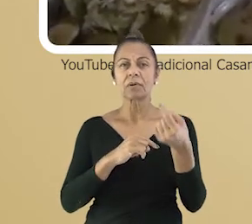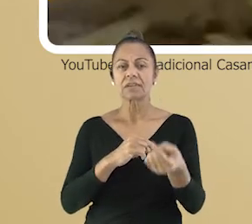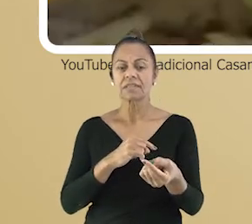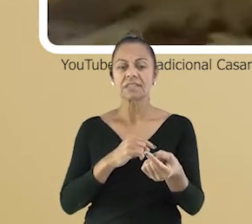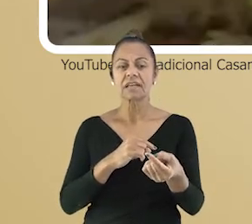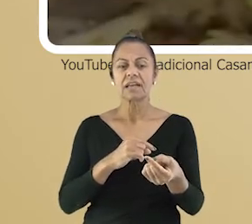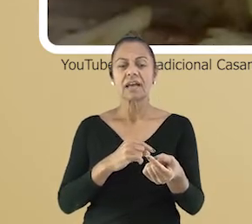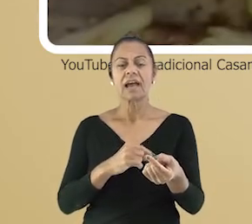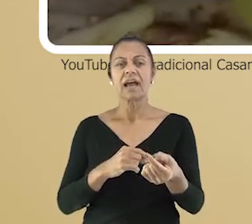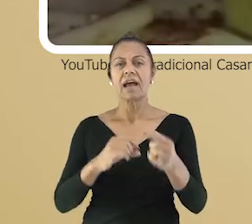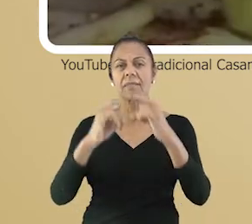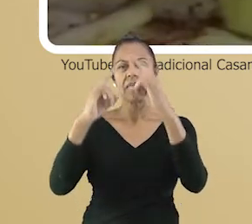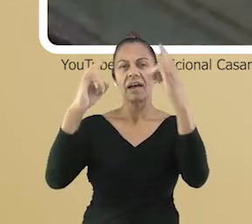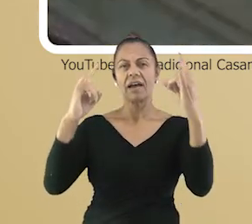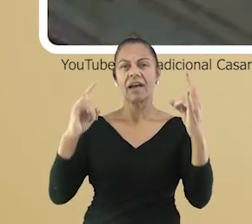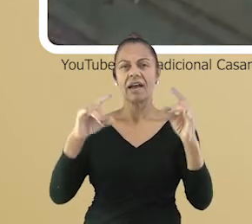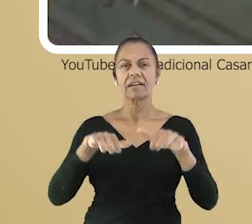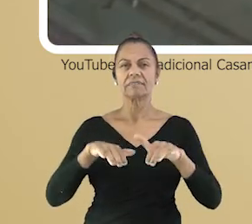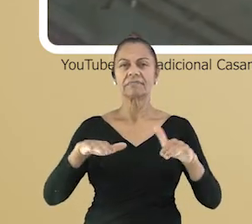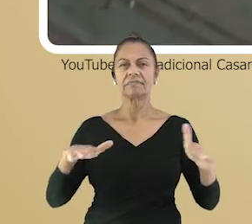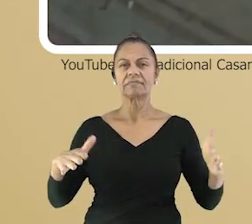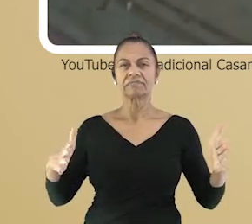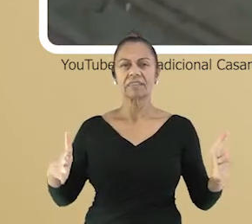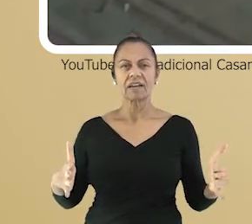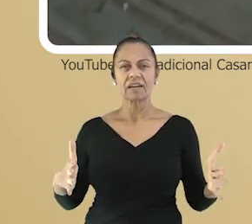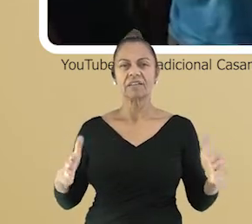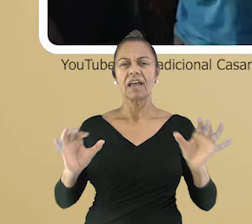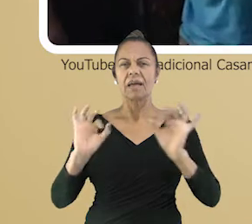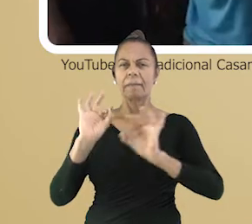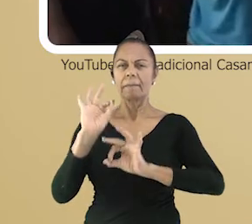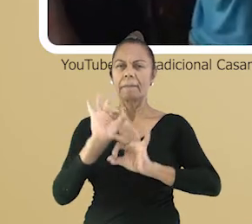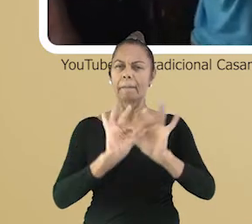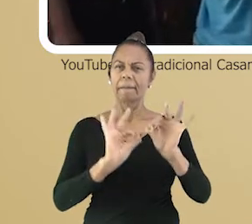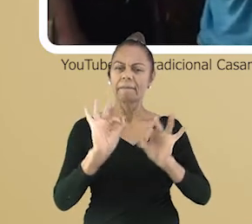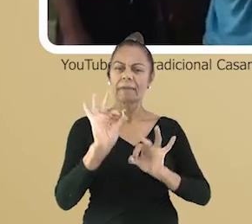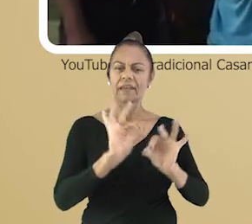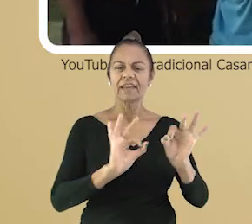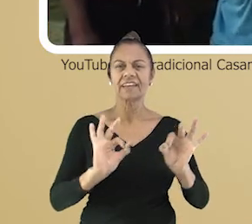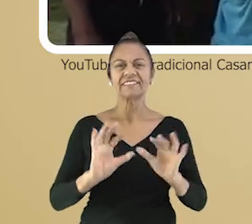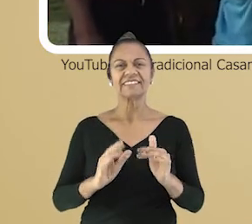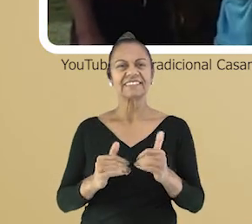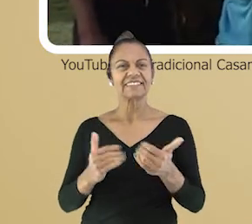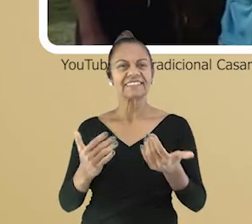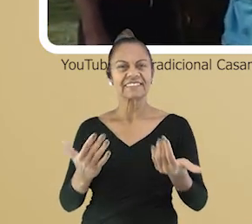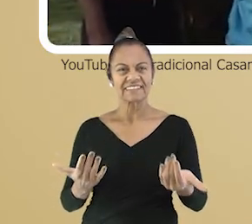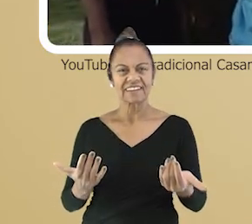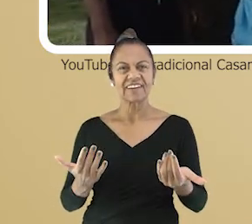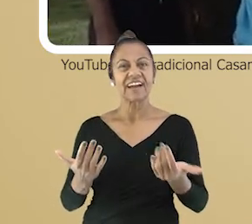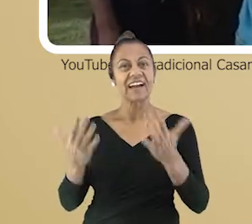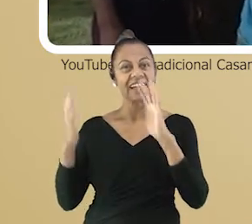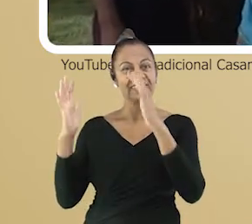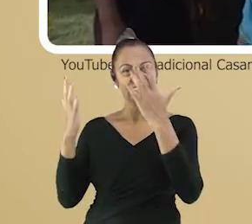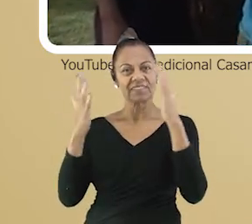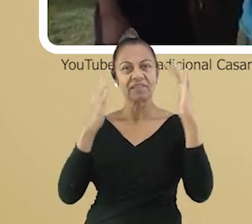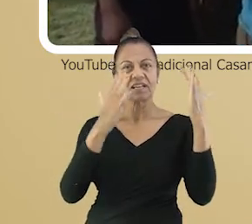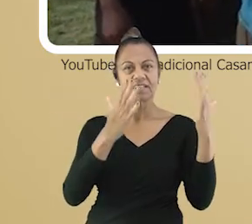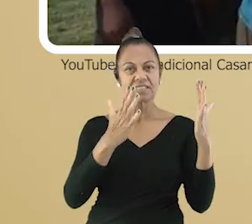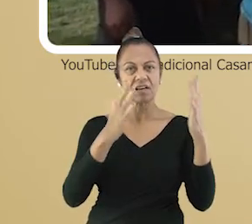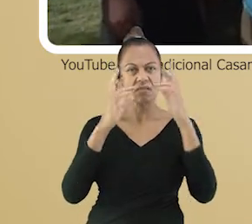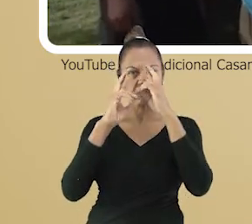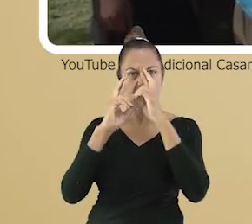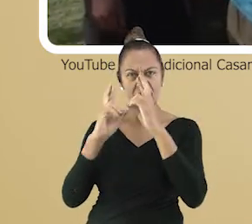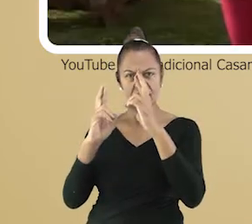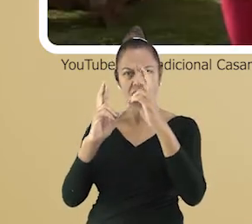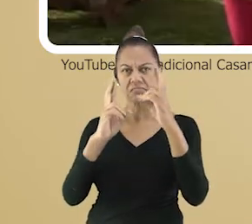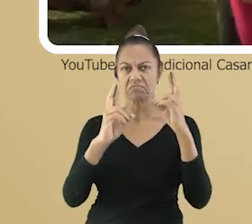que surgiu-lhes a ideia de celebrar um casamento. O próximo passo foi transformar a barraca da feira em